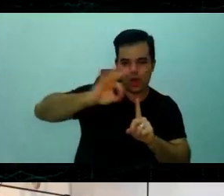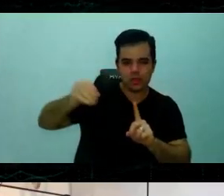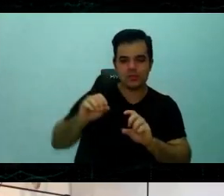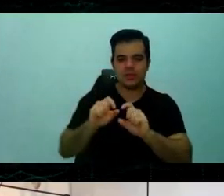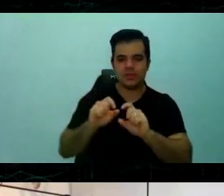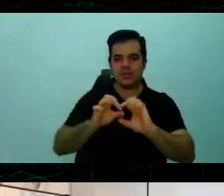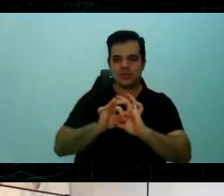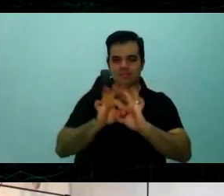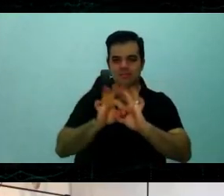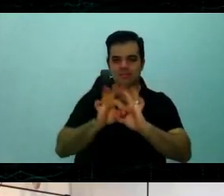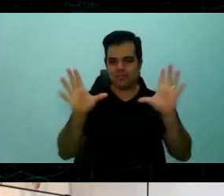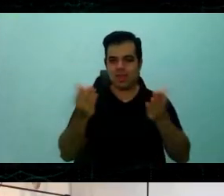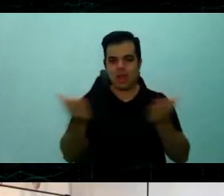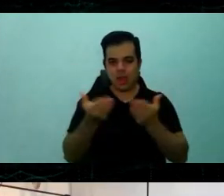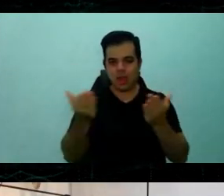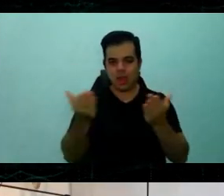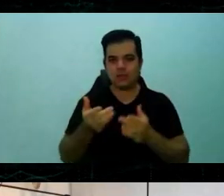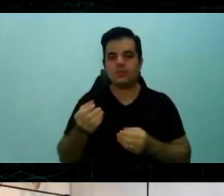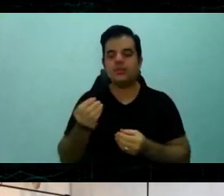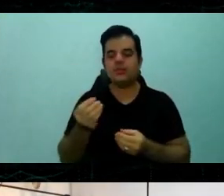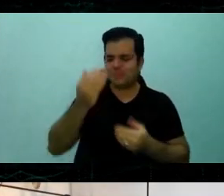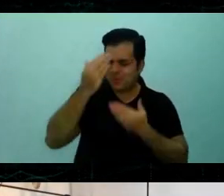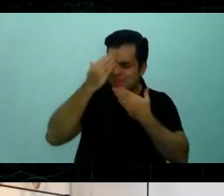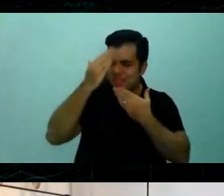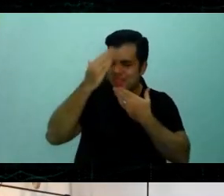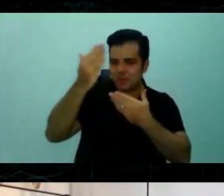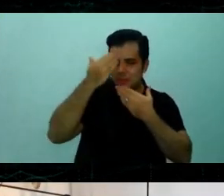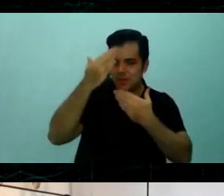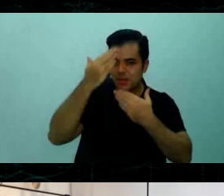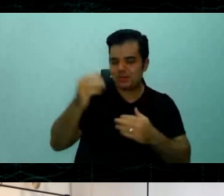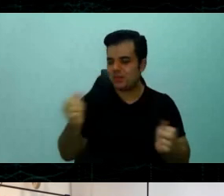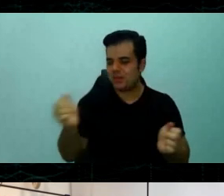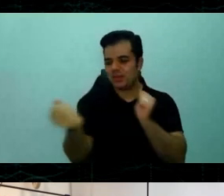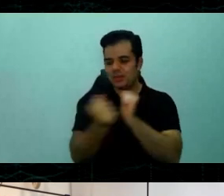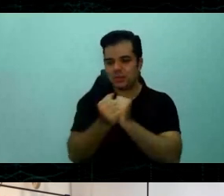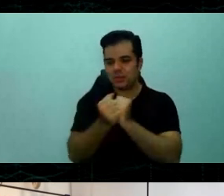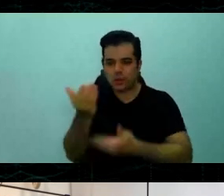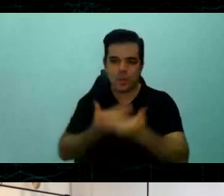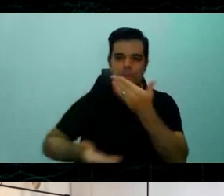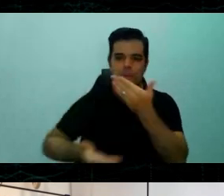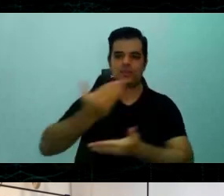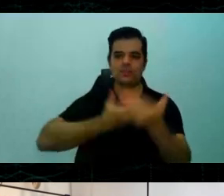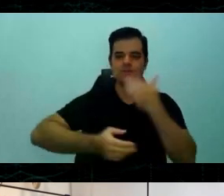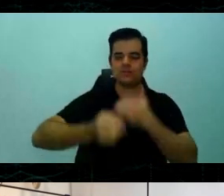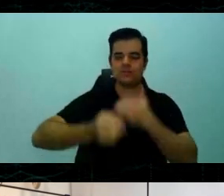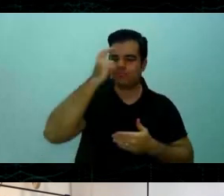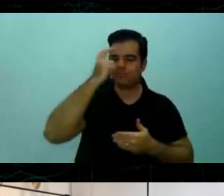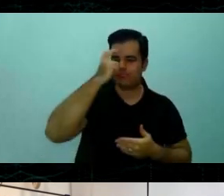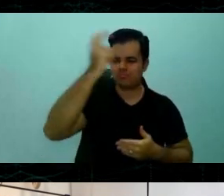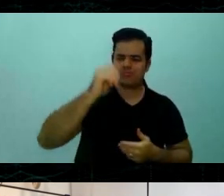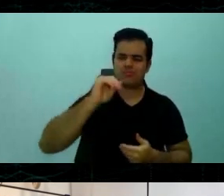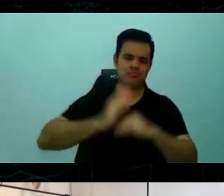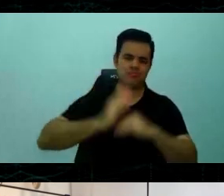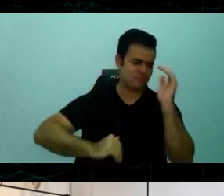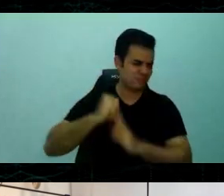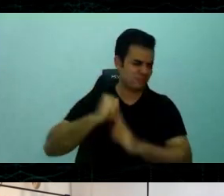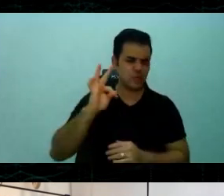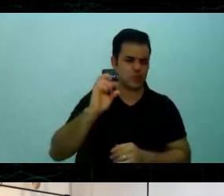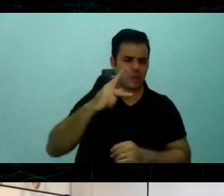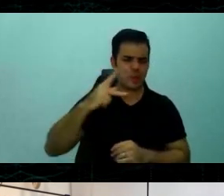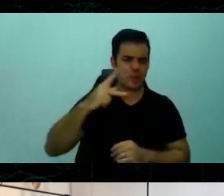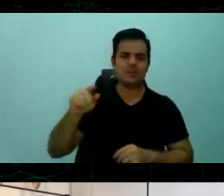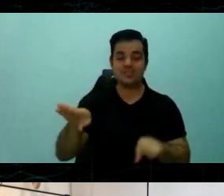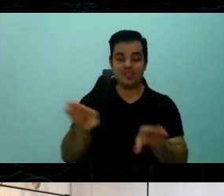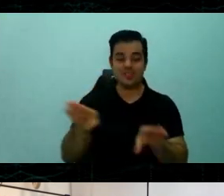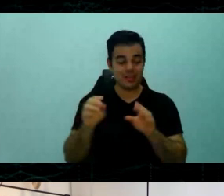Lucas, mais uma vez, muito obrigado, mano. Valeu demais aí por você estar aqui compartilhando seu conhecimento. Você é zica demais e a galera com certeza